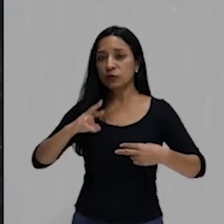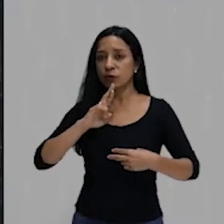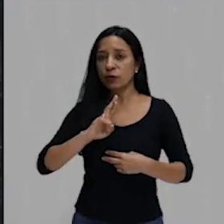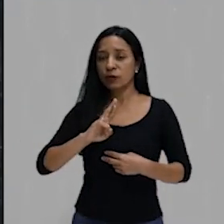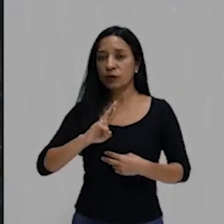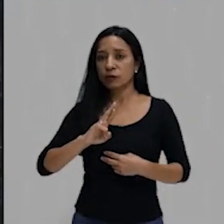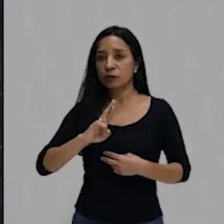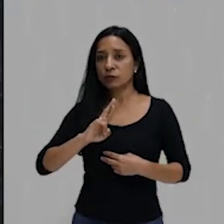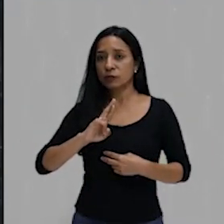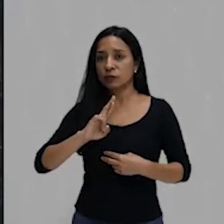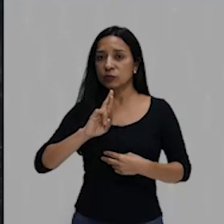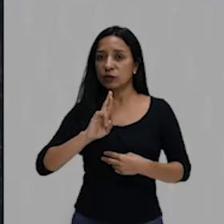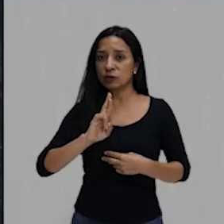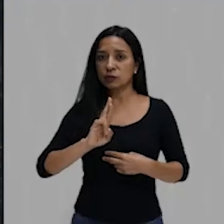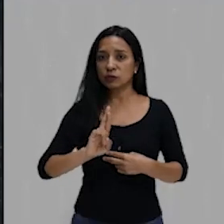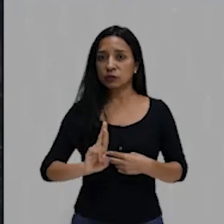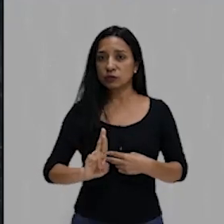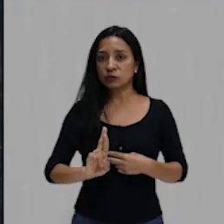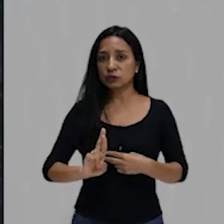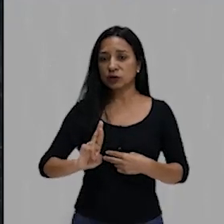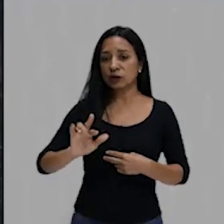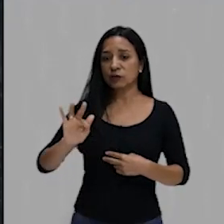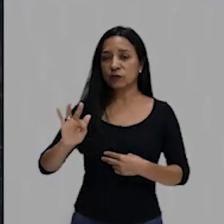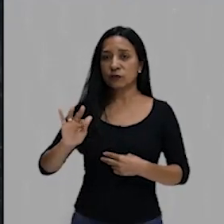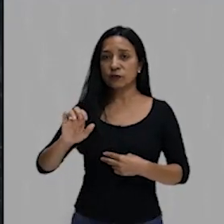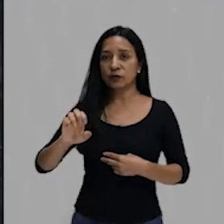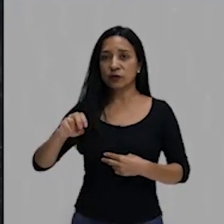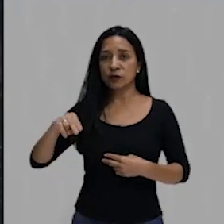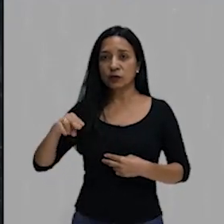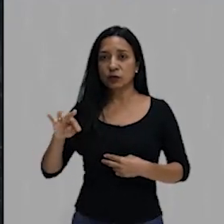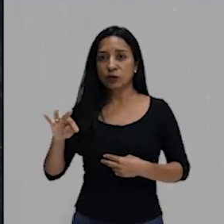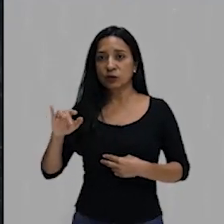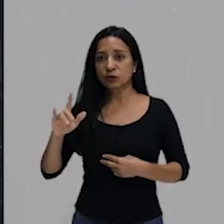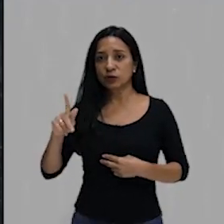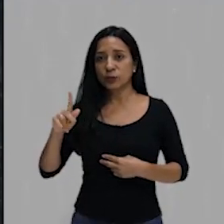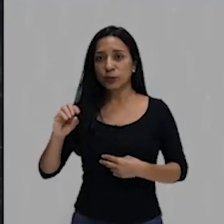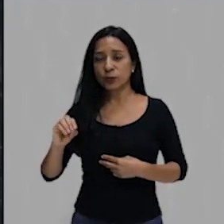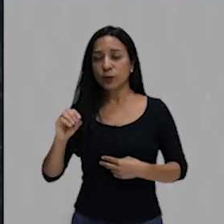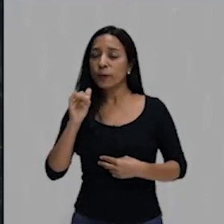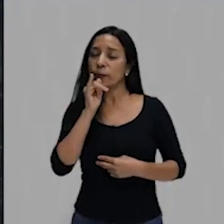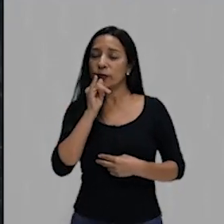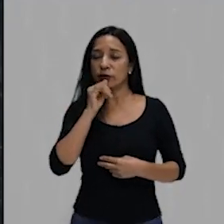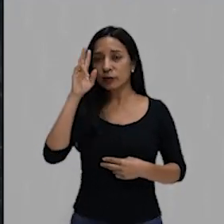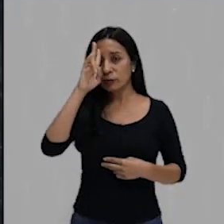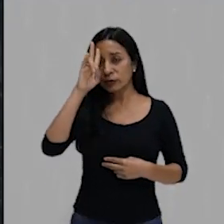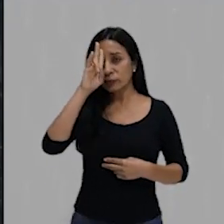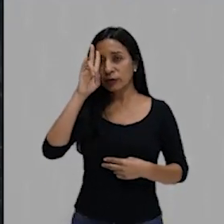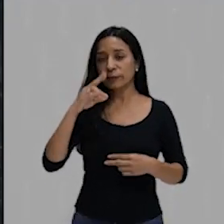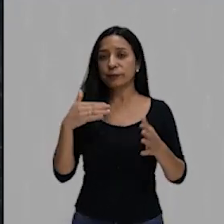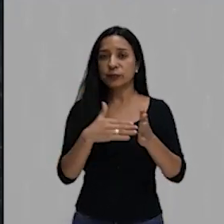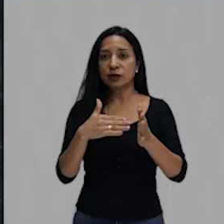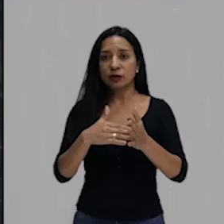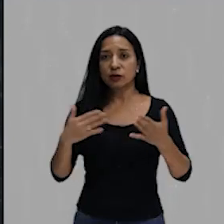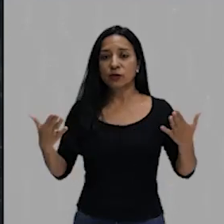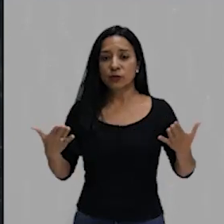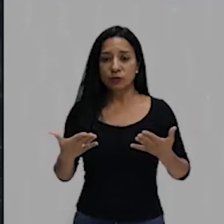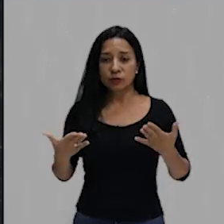resultar no que a gente chama de fenótipo. Vamos lembrar, por exemplo, até agora a gente